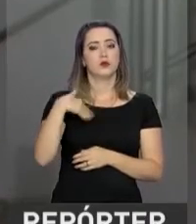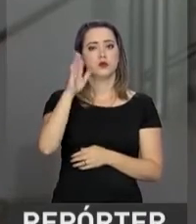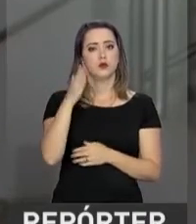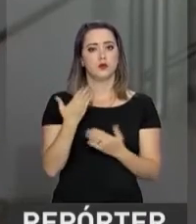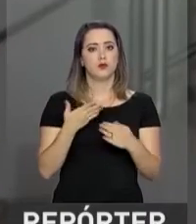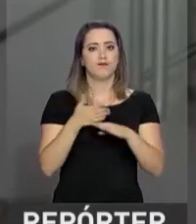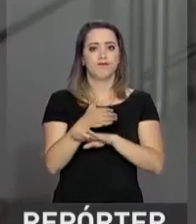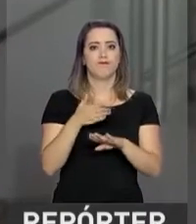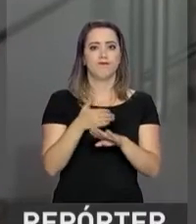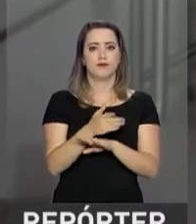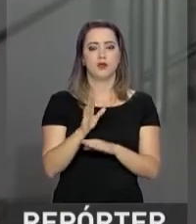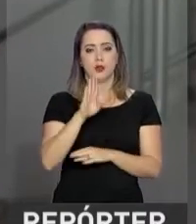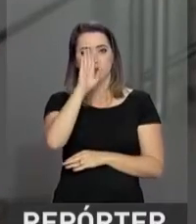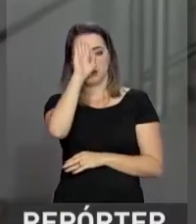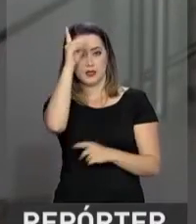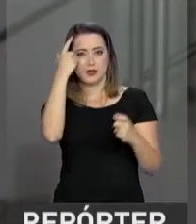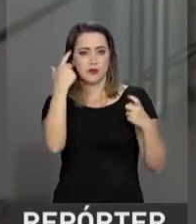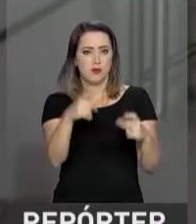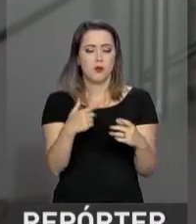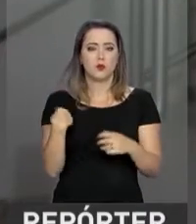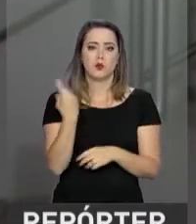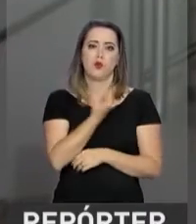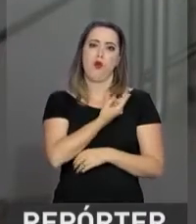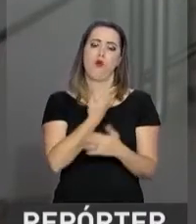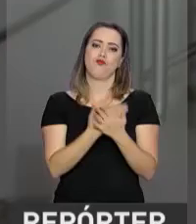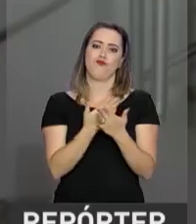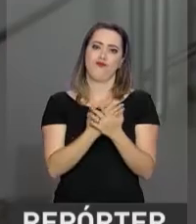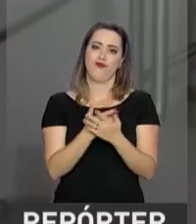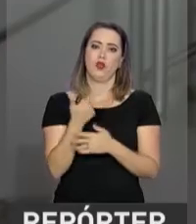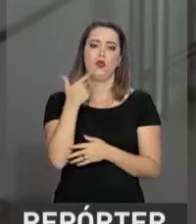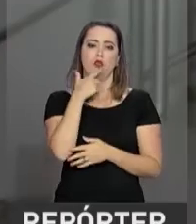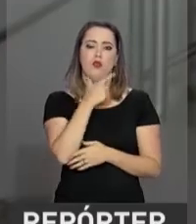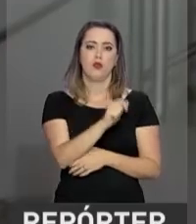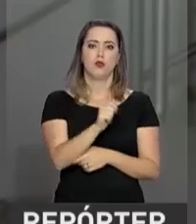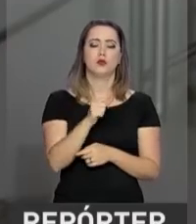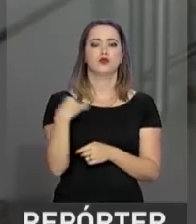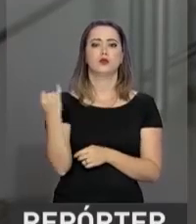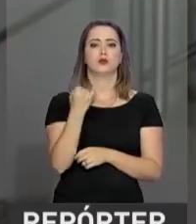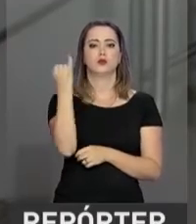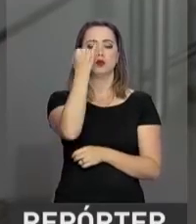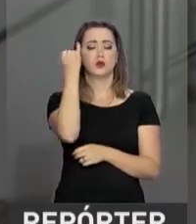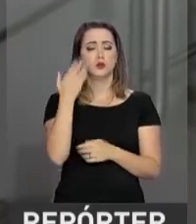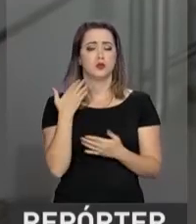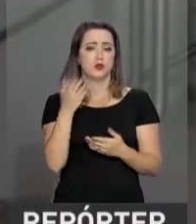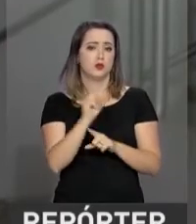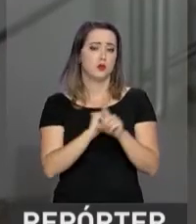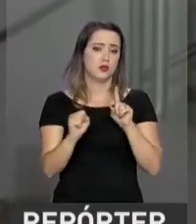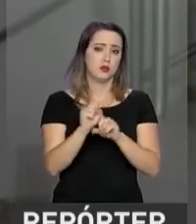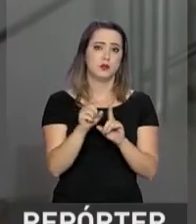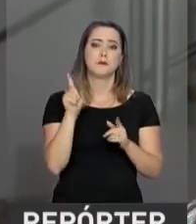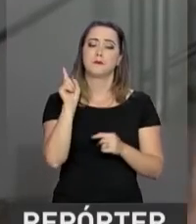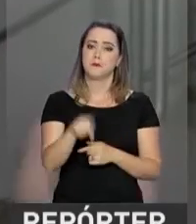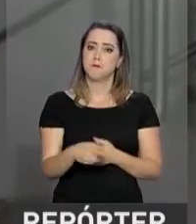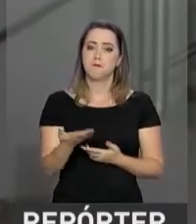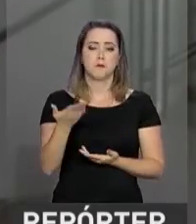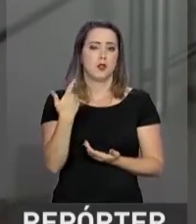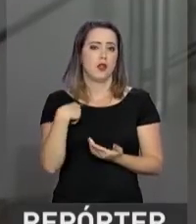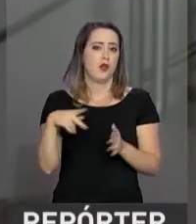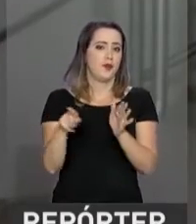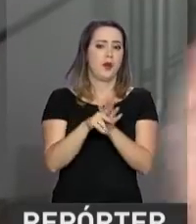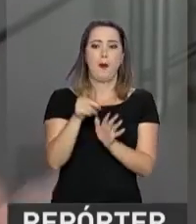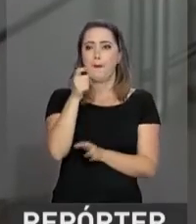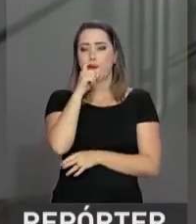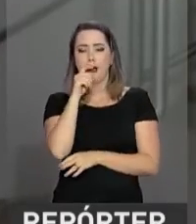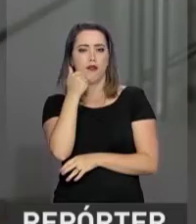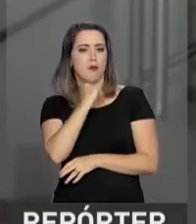porta de entrada principal para os nossos estudantes então ele ganhou em importância e relevância para a sociedade o enem está na cabeça do pai